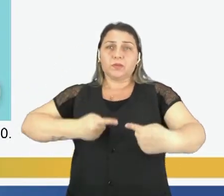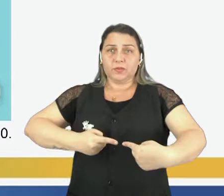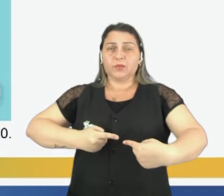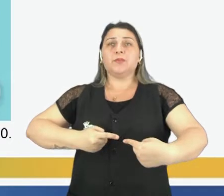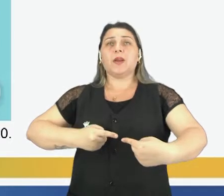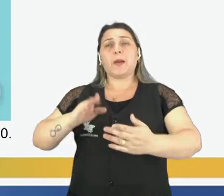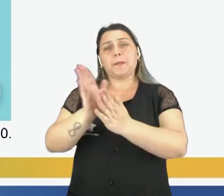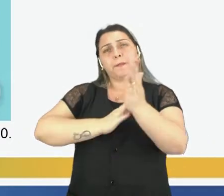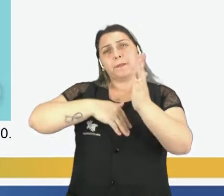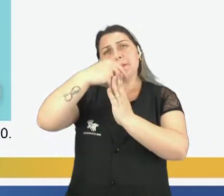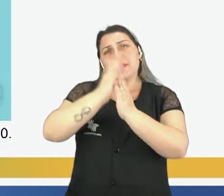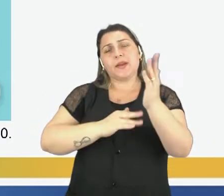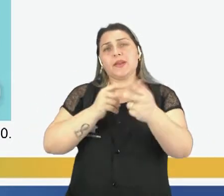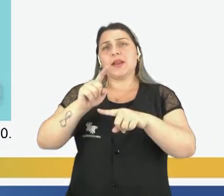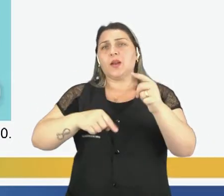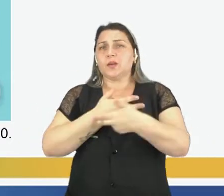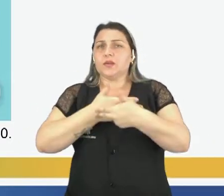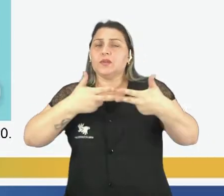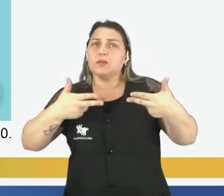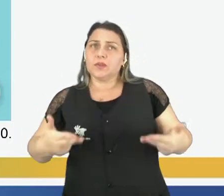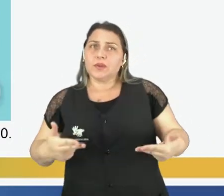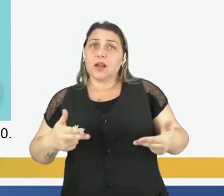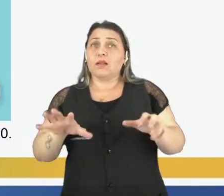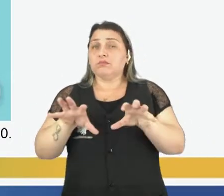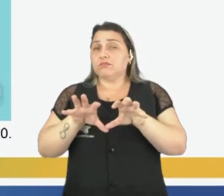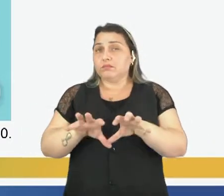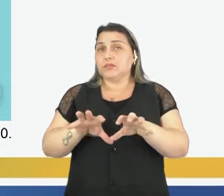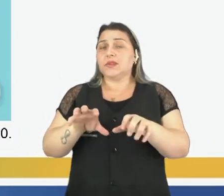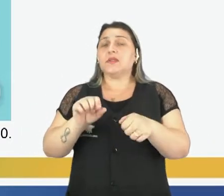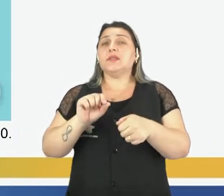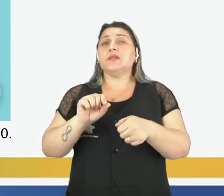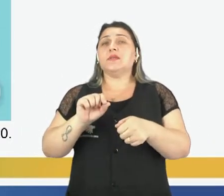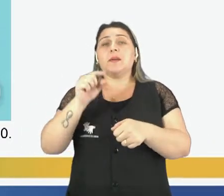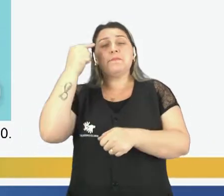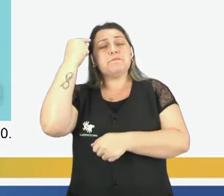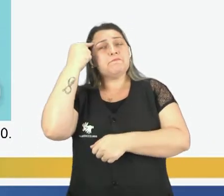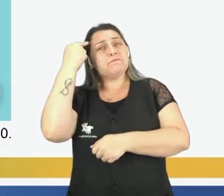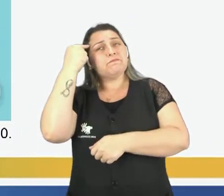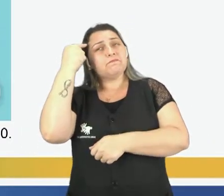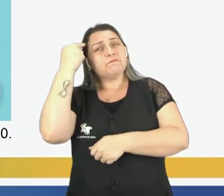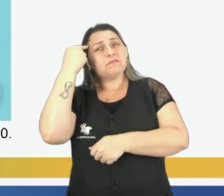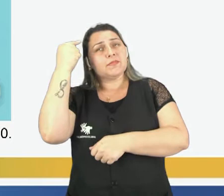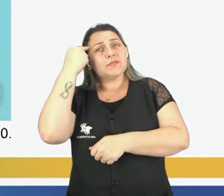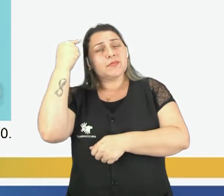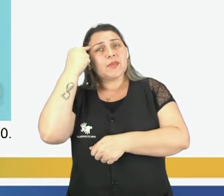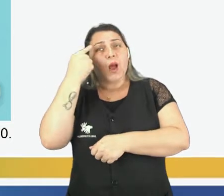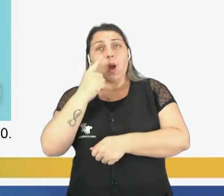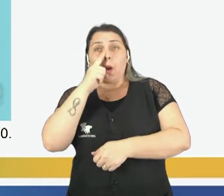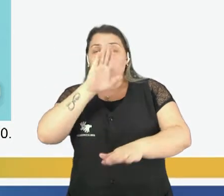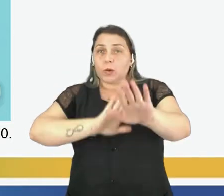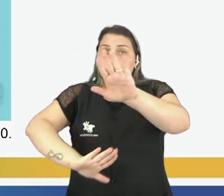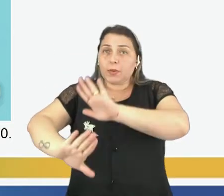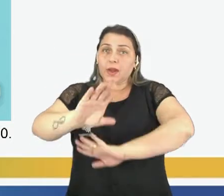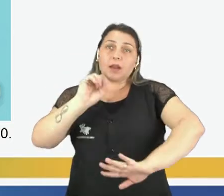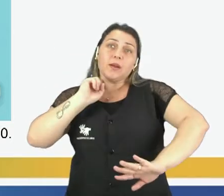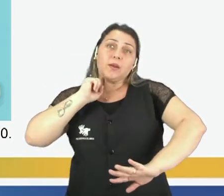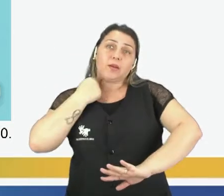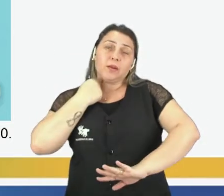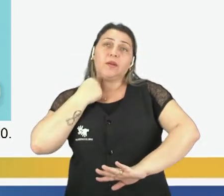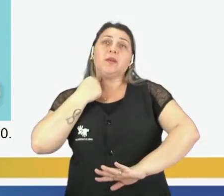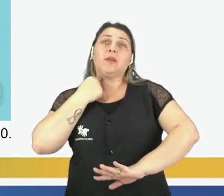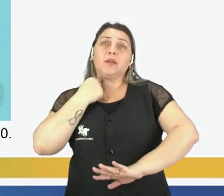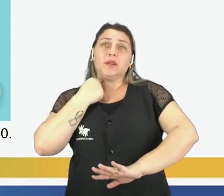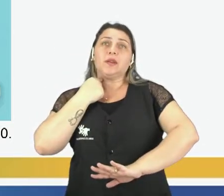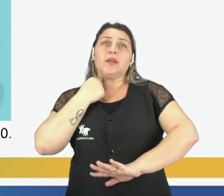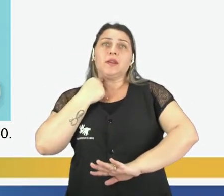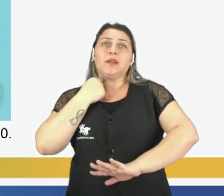que é pintar os objetos. E com isso, elas acabam pensando sobre os perigos da poluição, conta